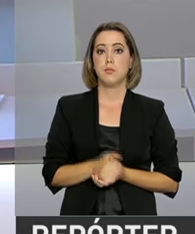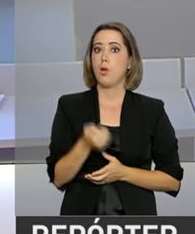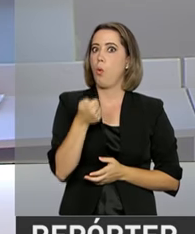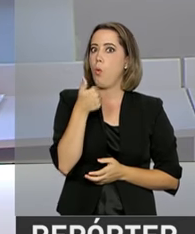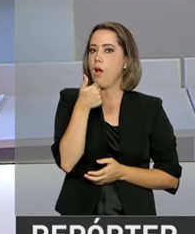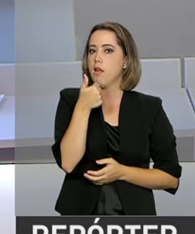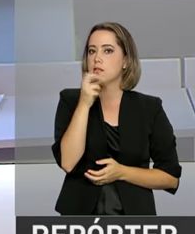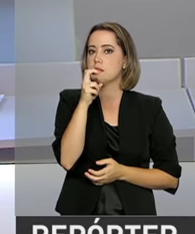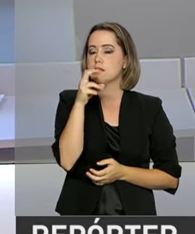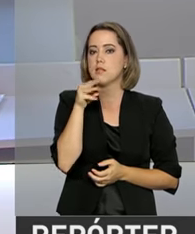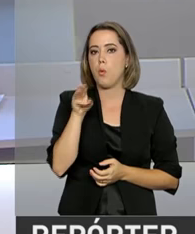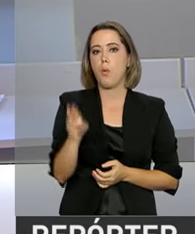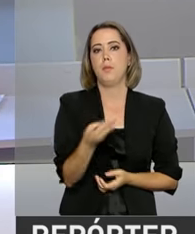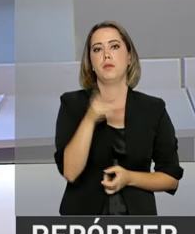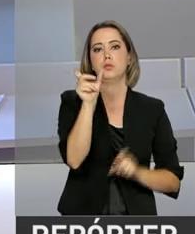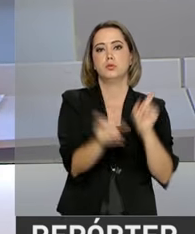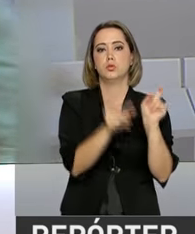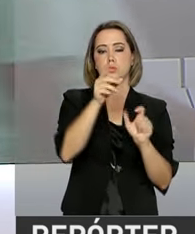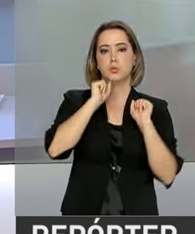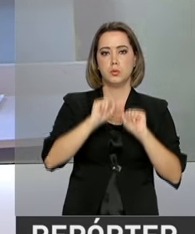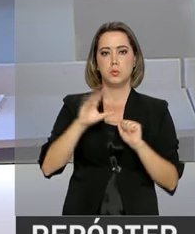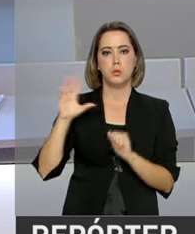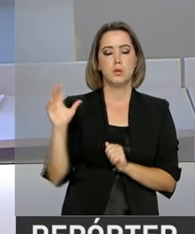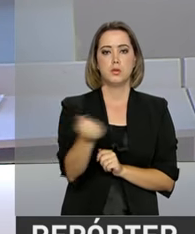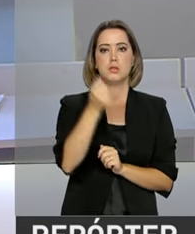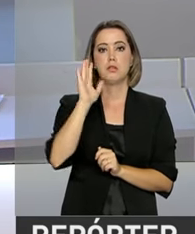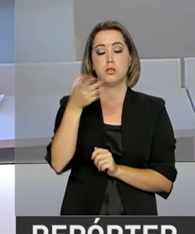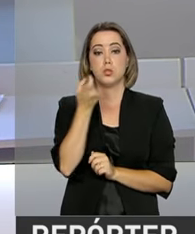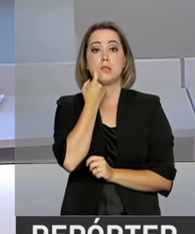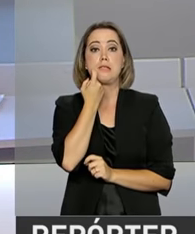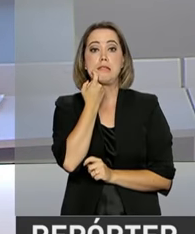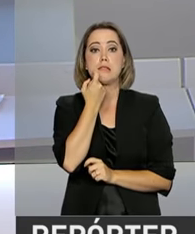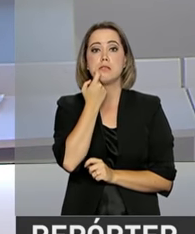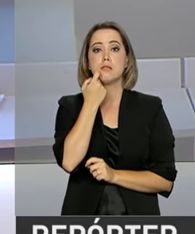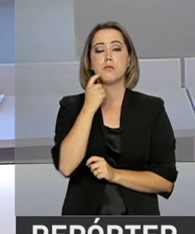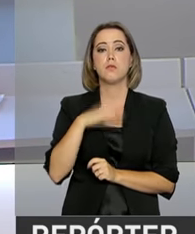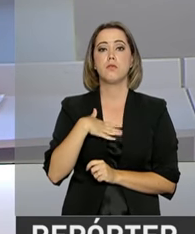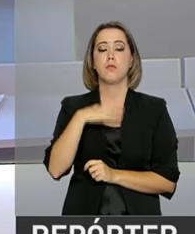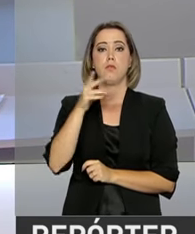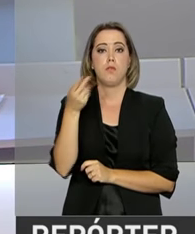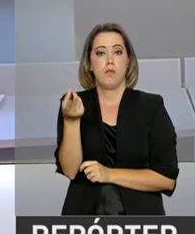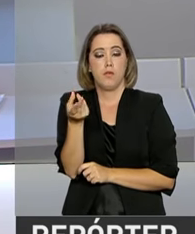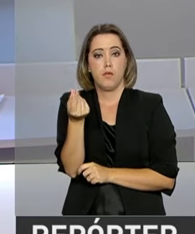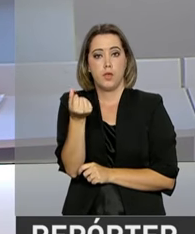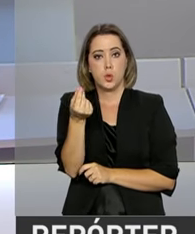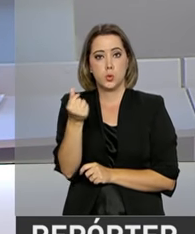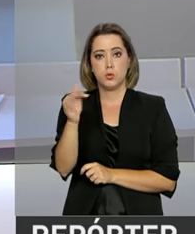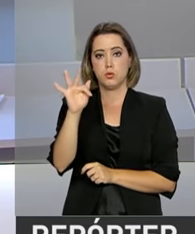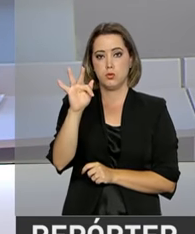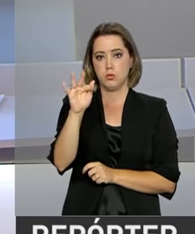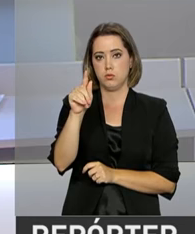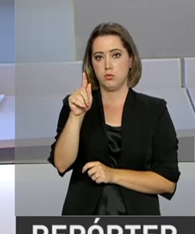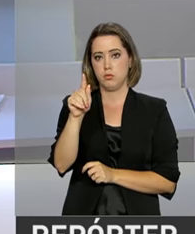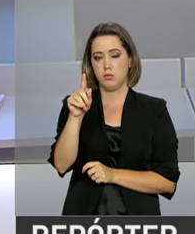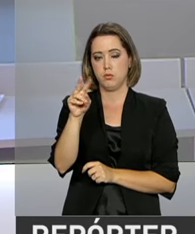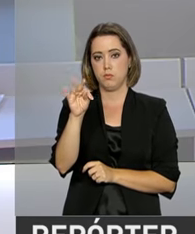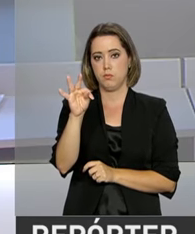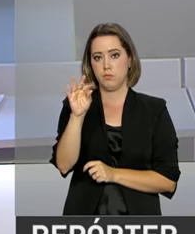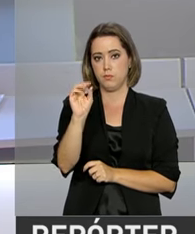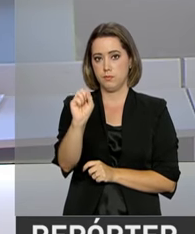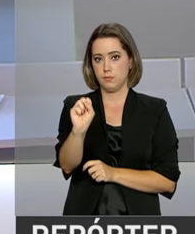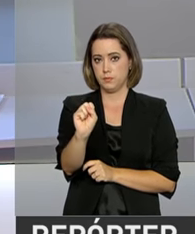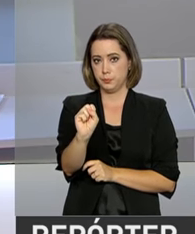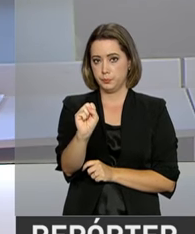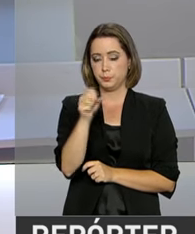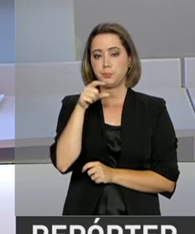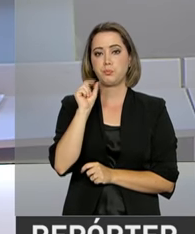5 milhões de trabalhadores poderão sacar já a partir de sexta-feira os benefícios das contas inativas do fundo de garantia do tempo de